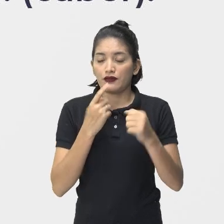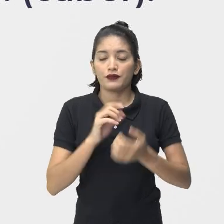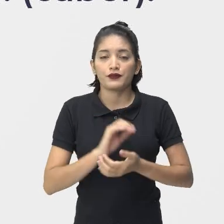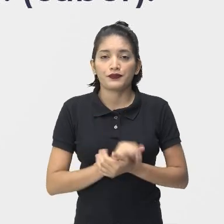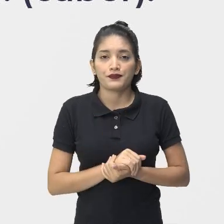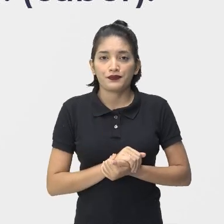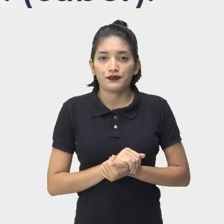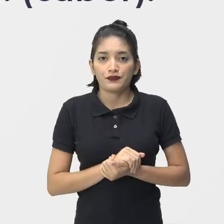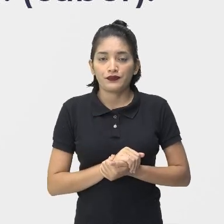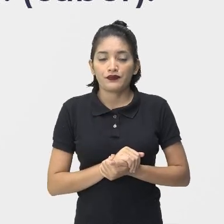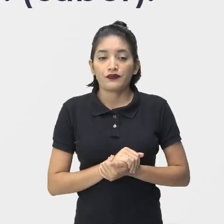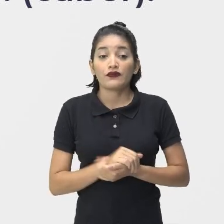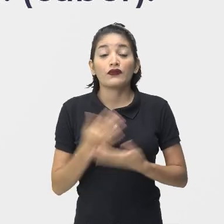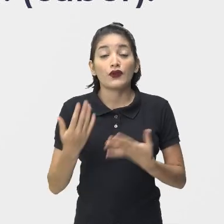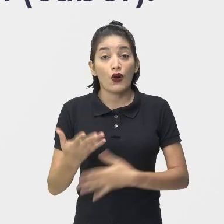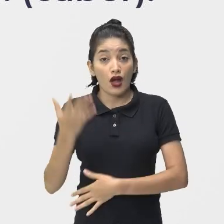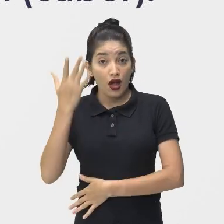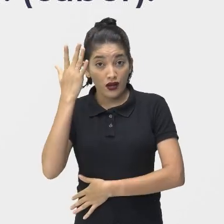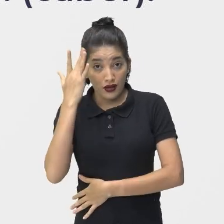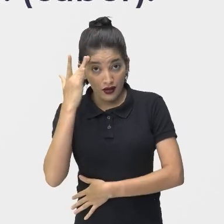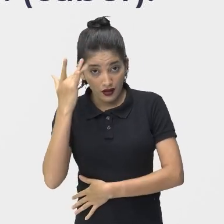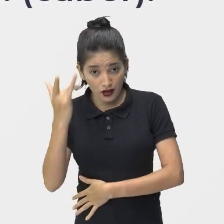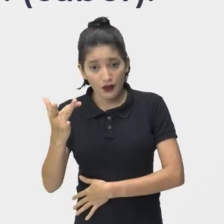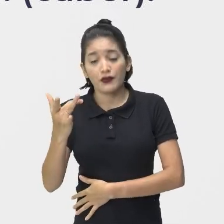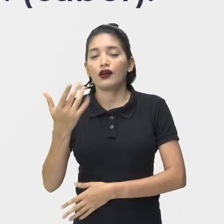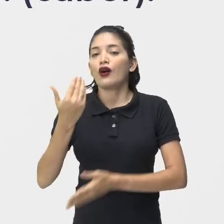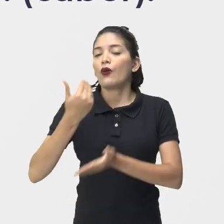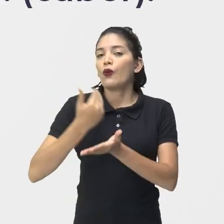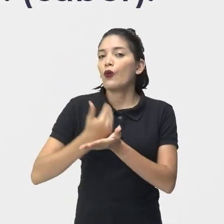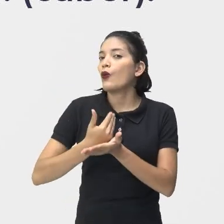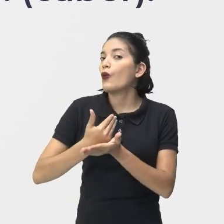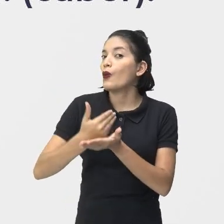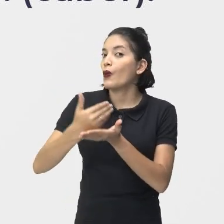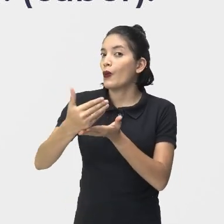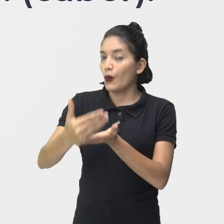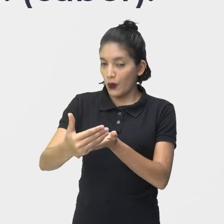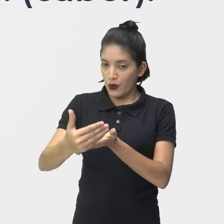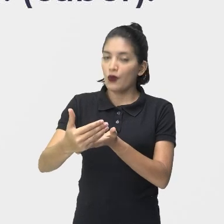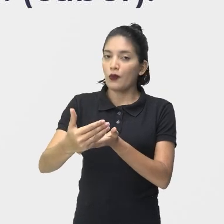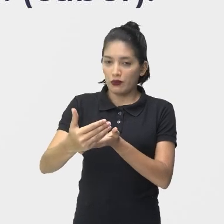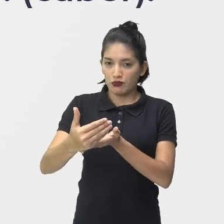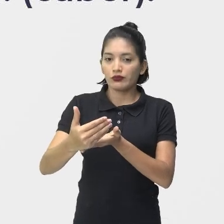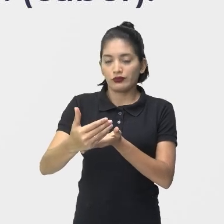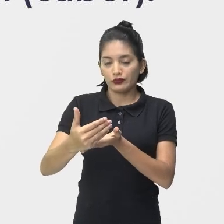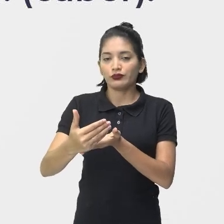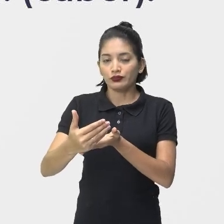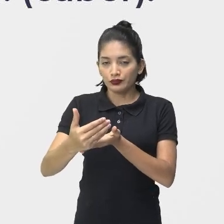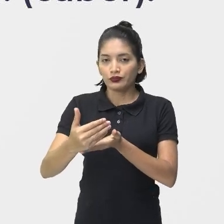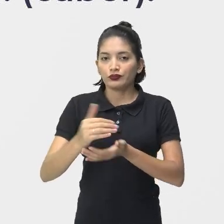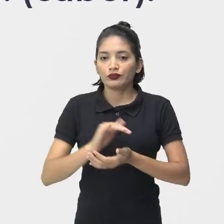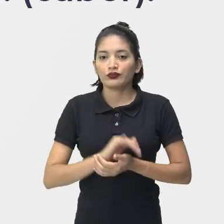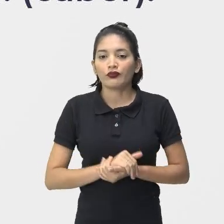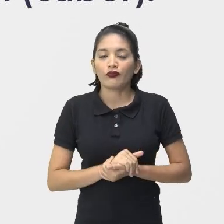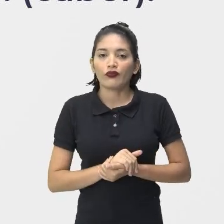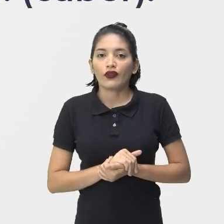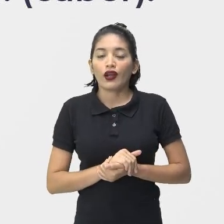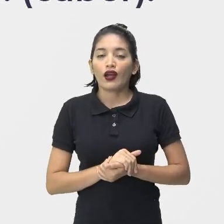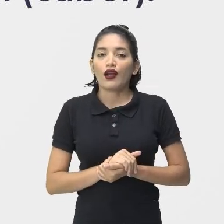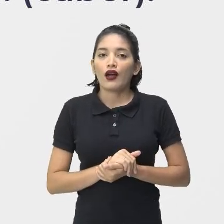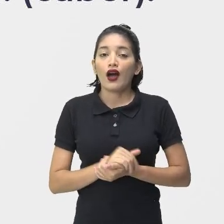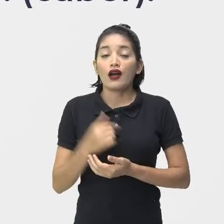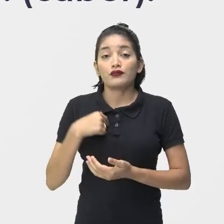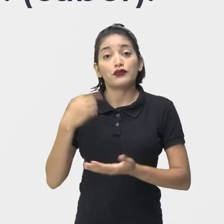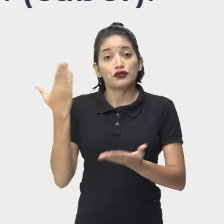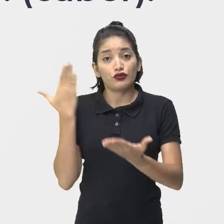começar, então amanhã, né? Começarão, né? Empezarão minhas classes de inglês,